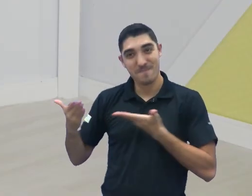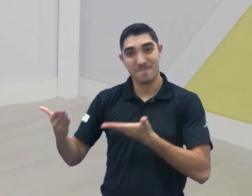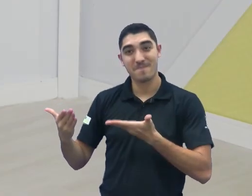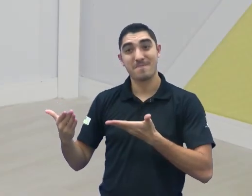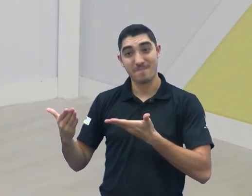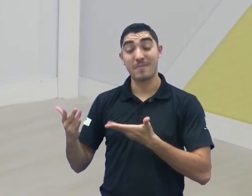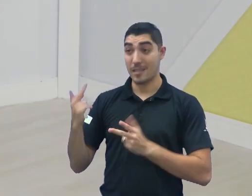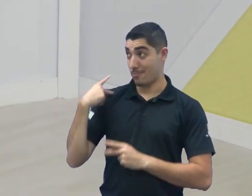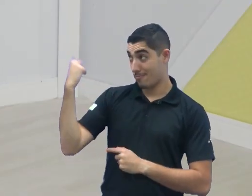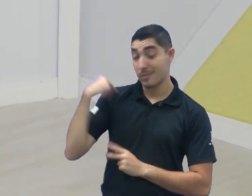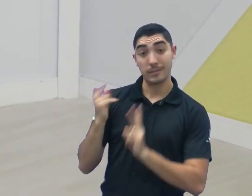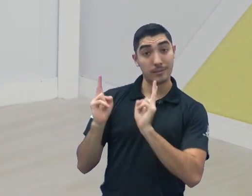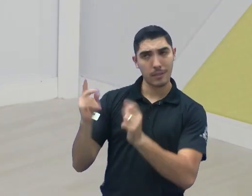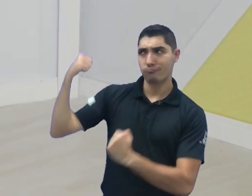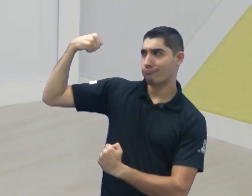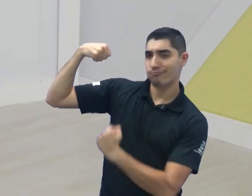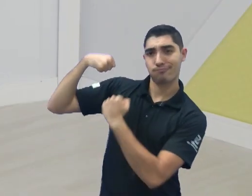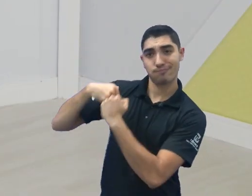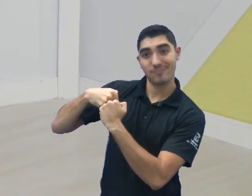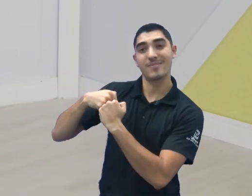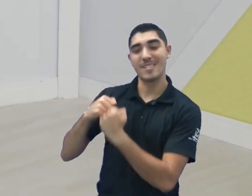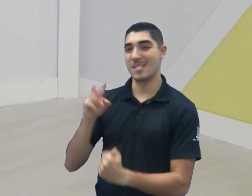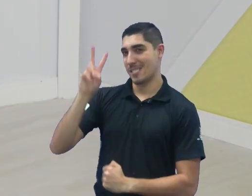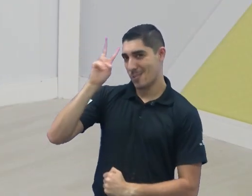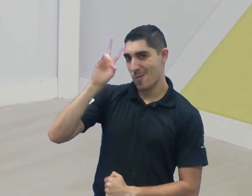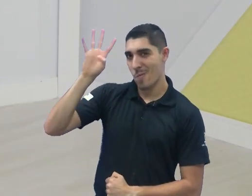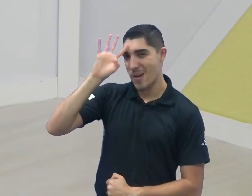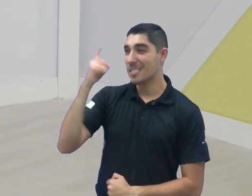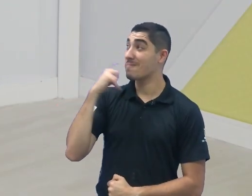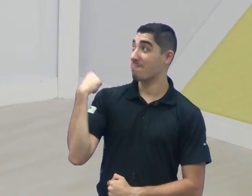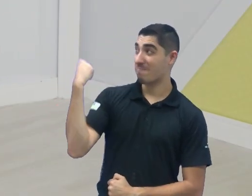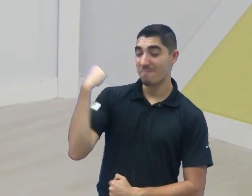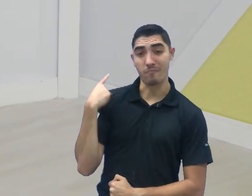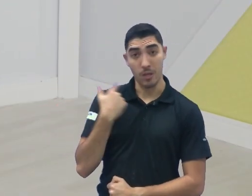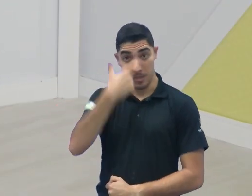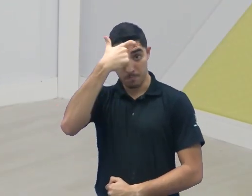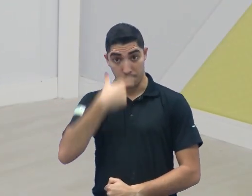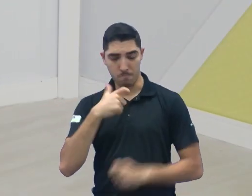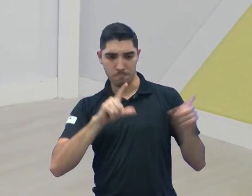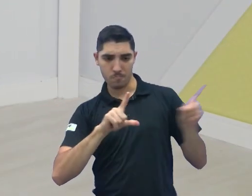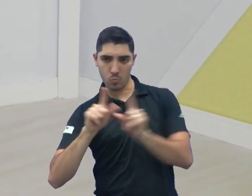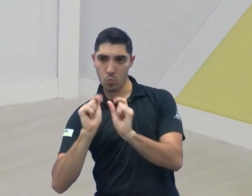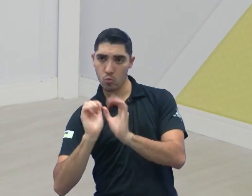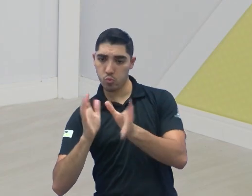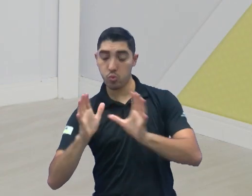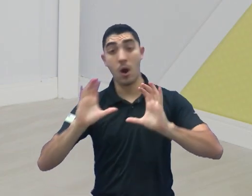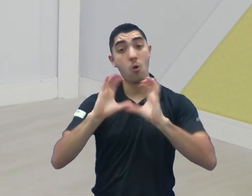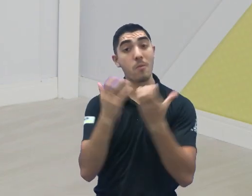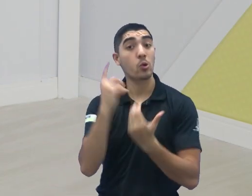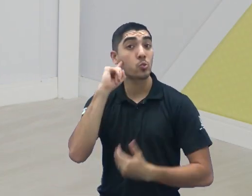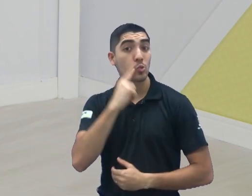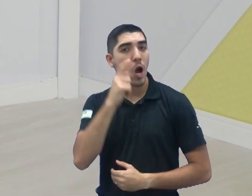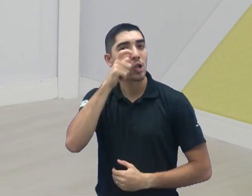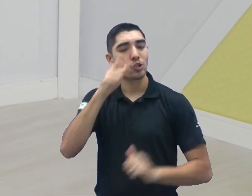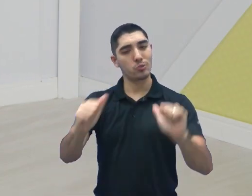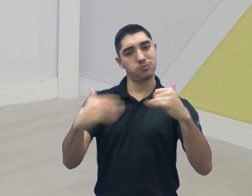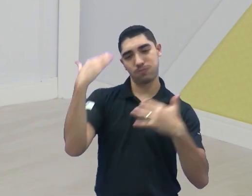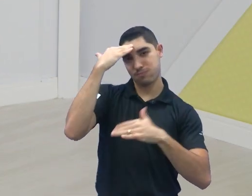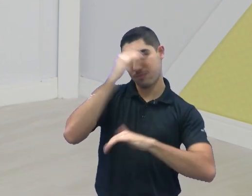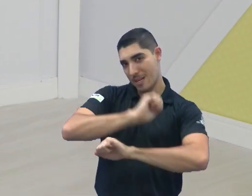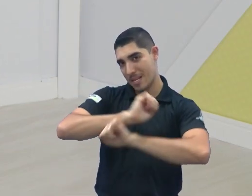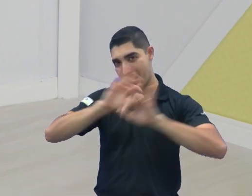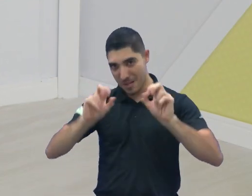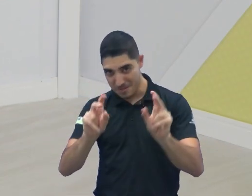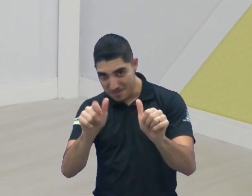maroto de toda segunda, quarta e sexta, o Luizão, sempre levando a informação para a comunidade surda que acompanha o nosso programa, tá certo? E olha só, a